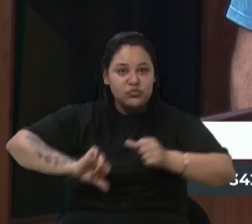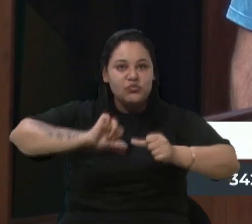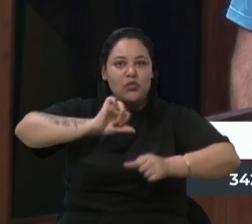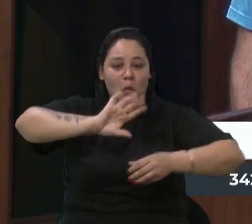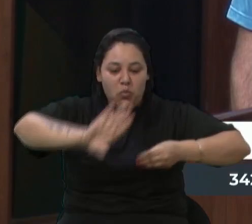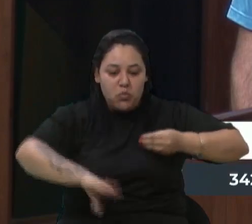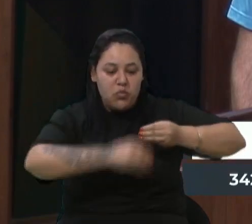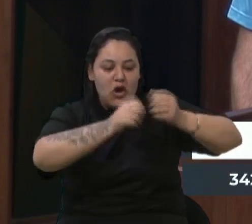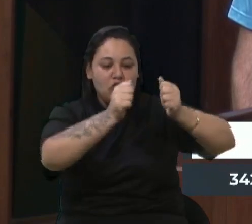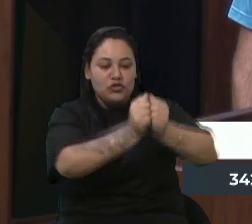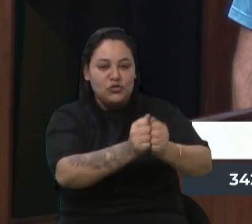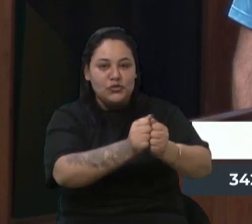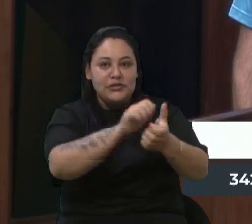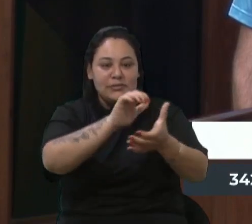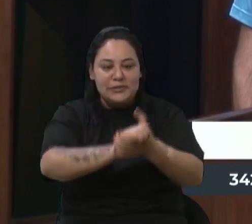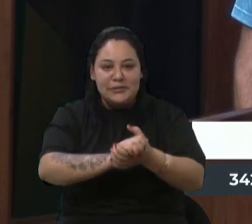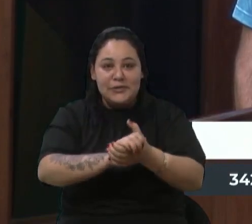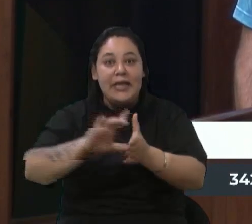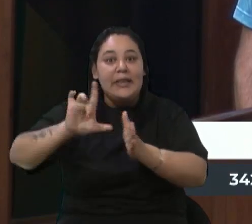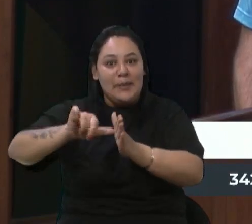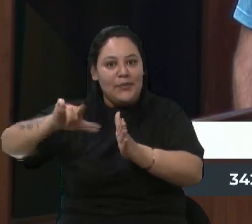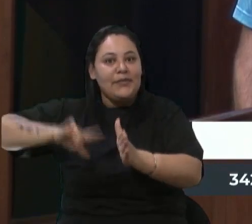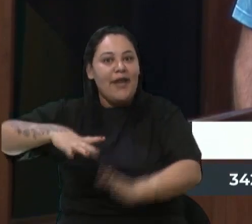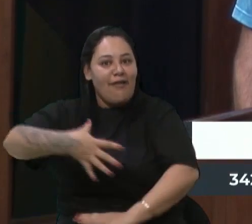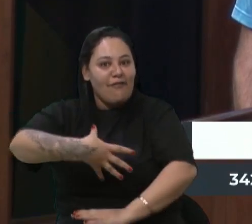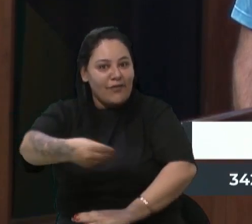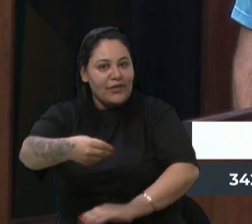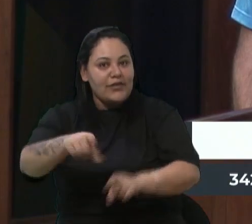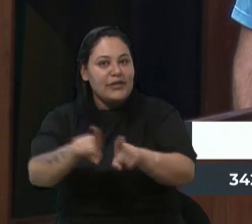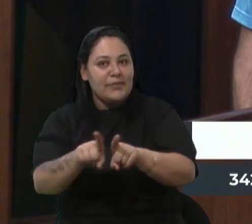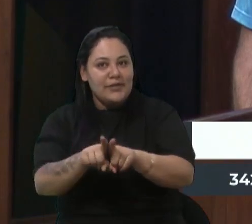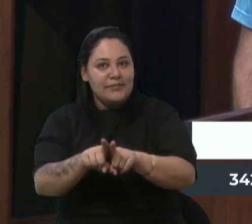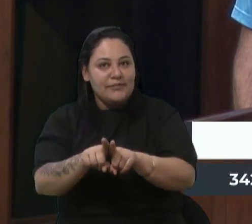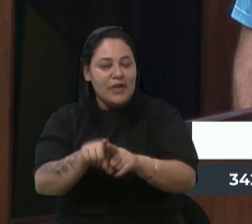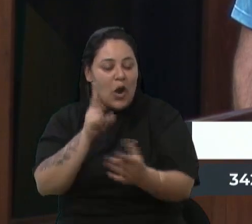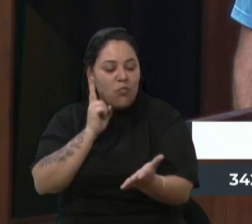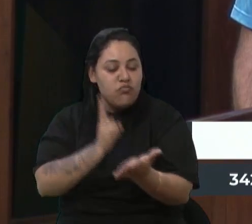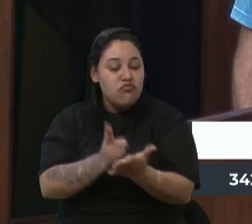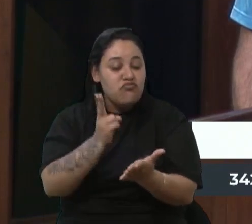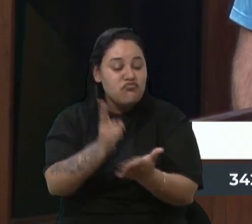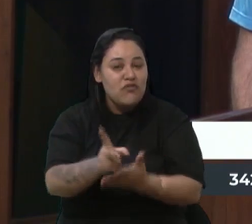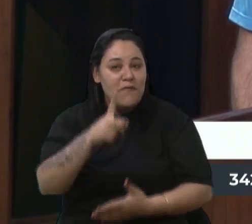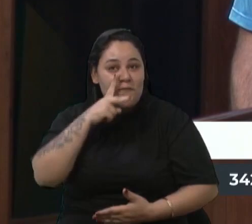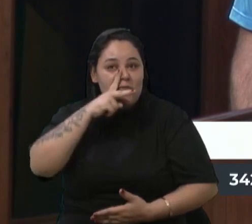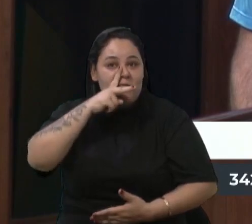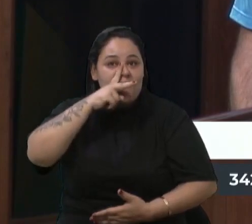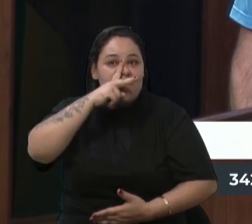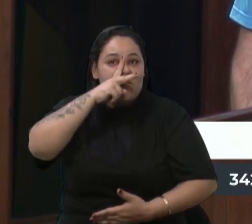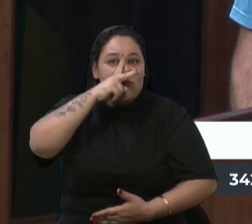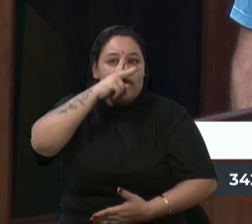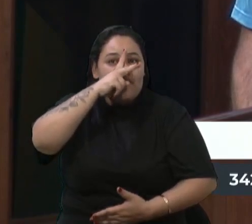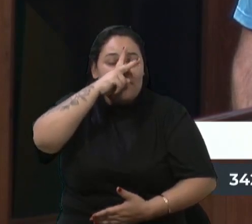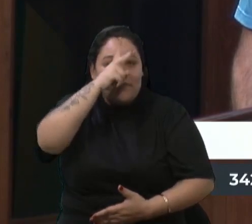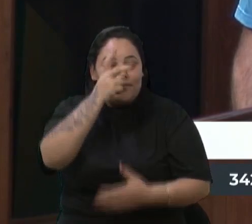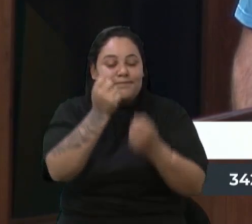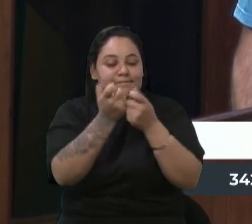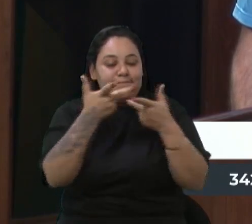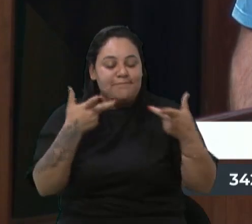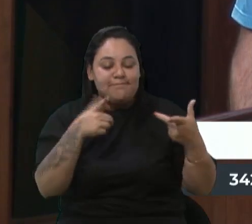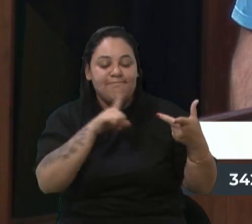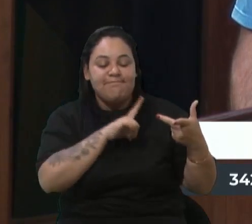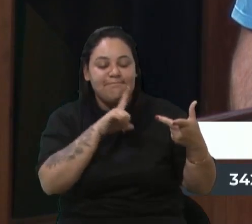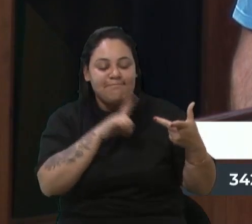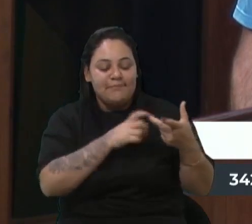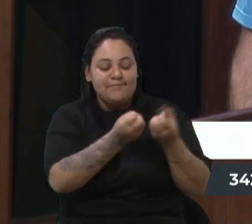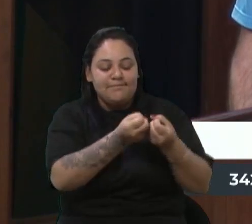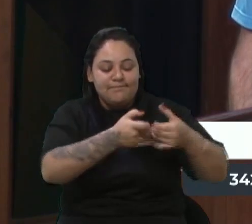a chegada dos filhos. Também seguem fortalecidos, diante de tantas ameaças que tem a destruição